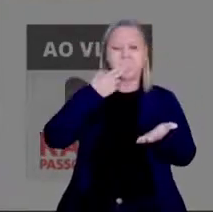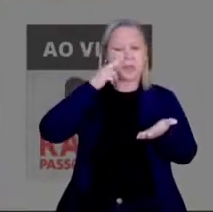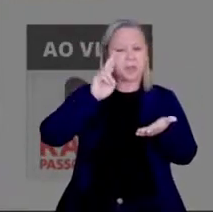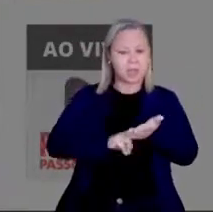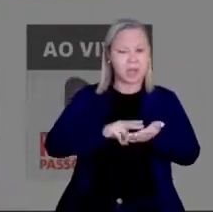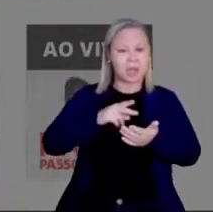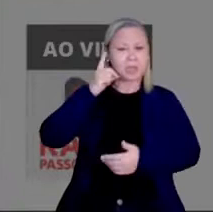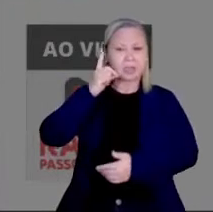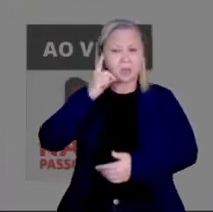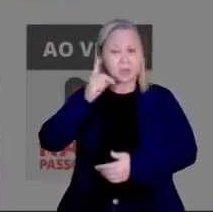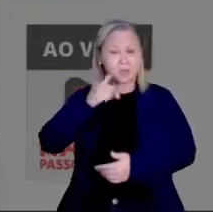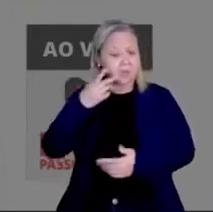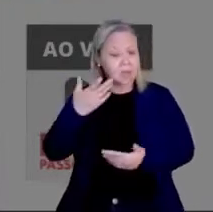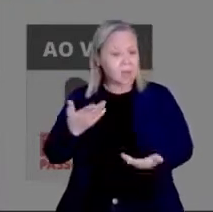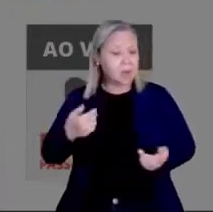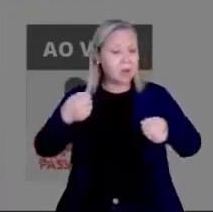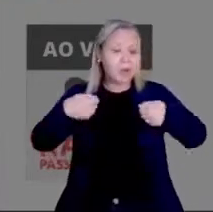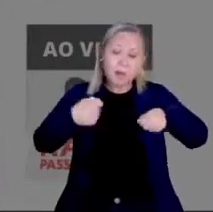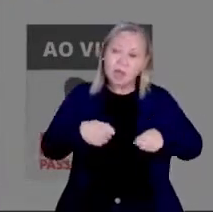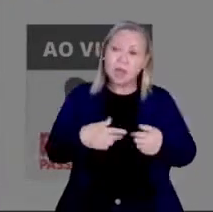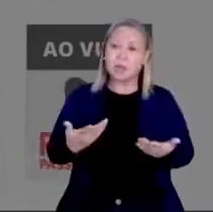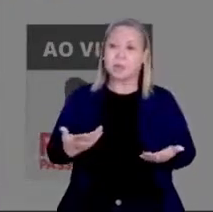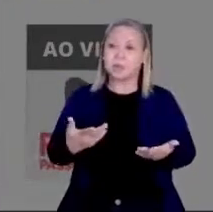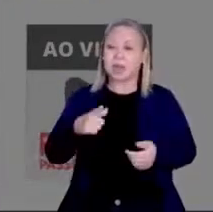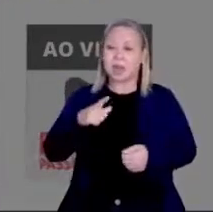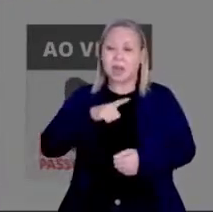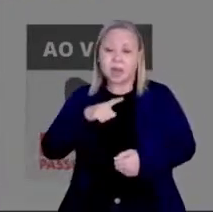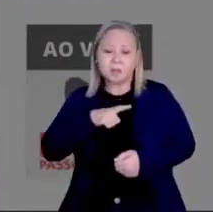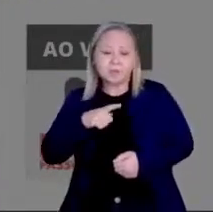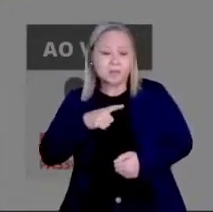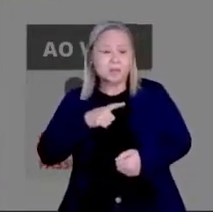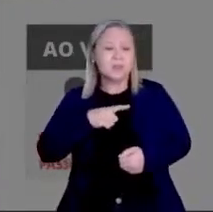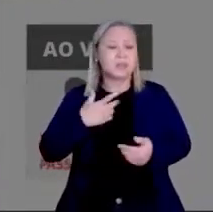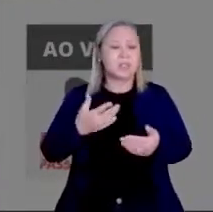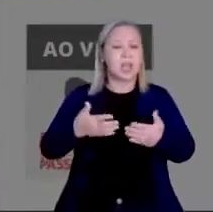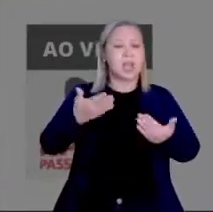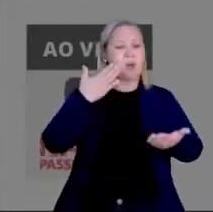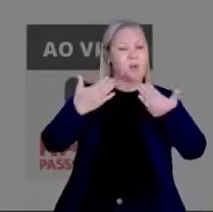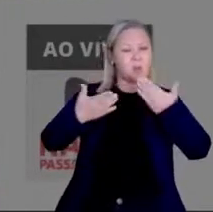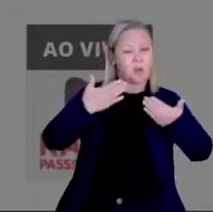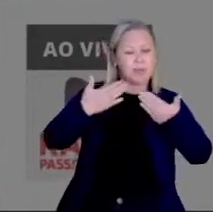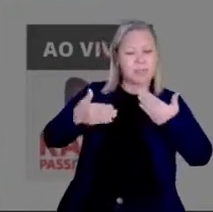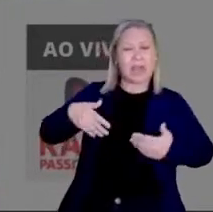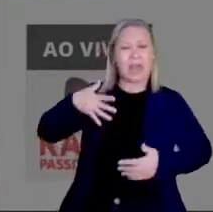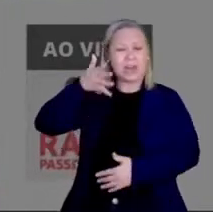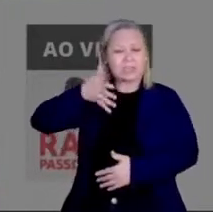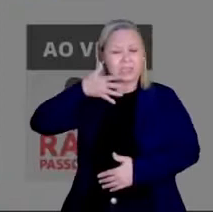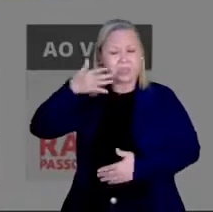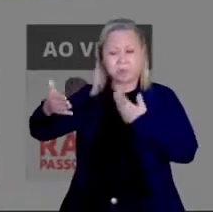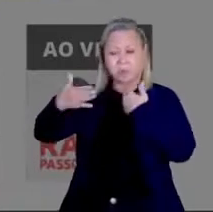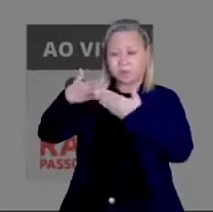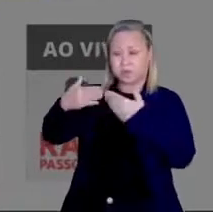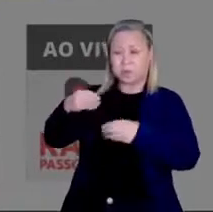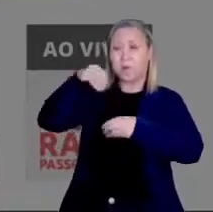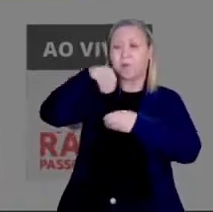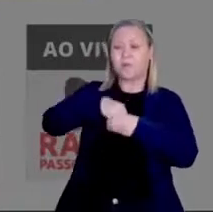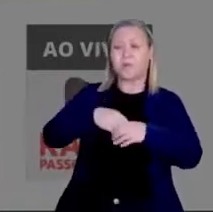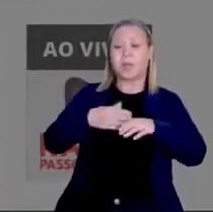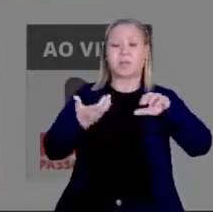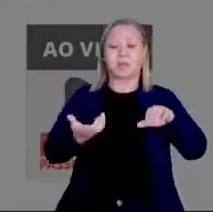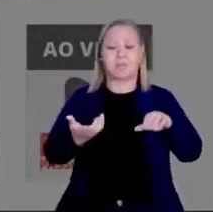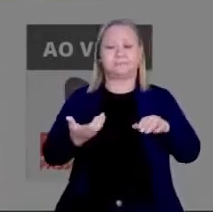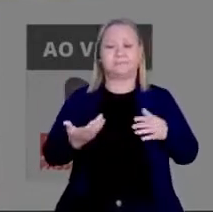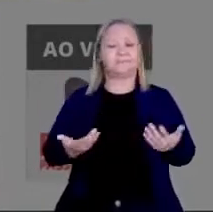672 em Furnas. E essa cota é necessária para que a gente possa utilizar água, não apenas para